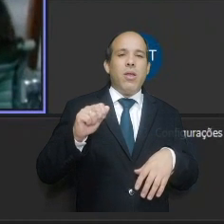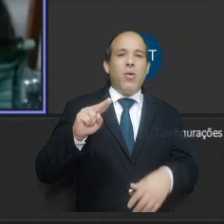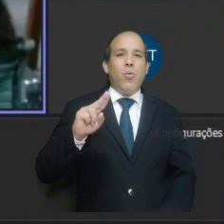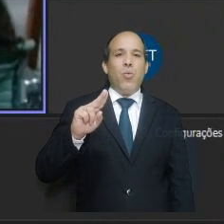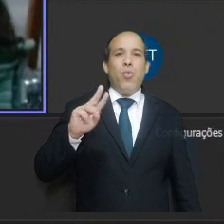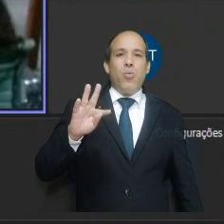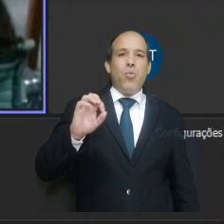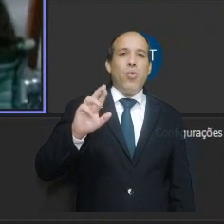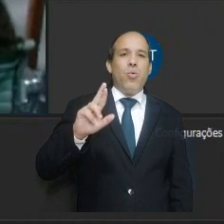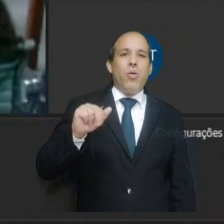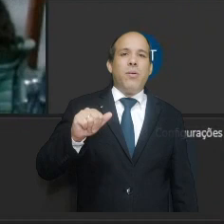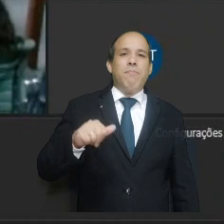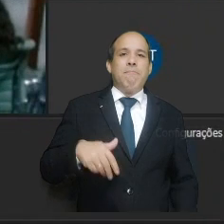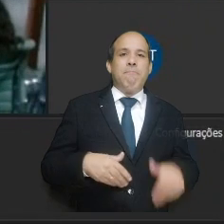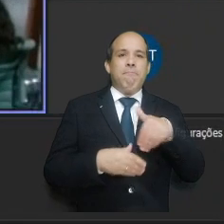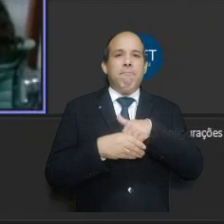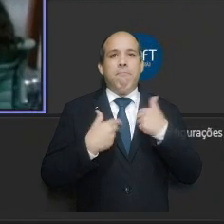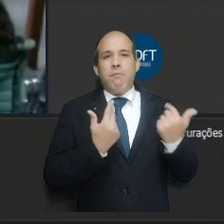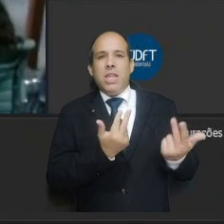autora, unânime.